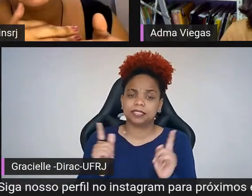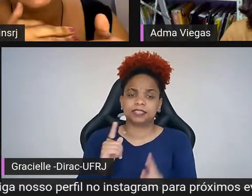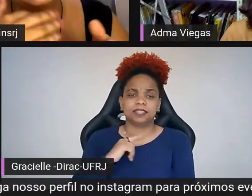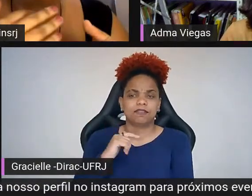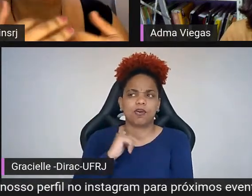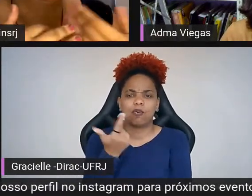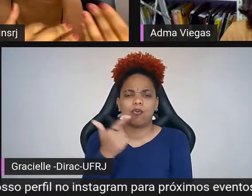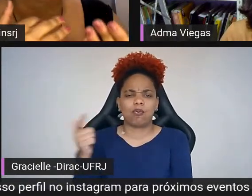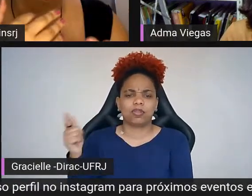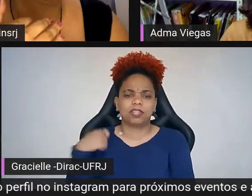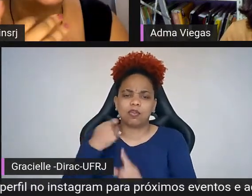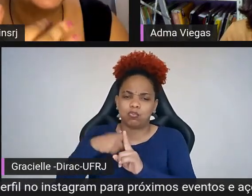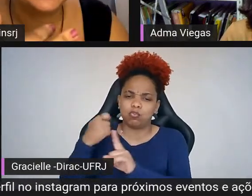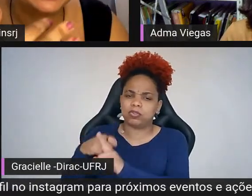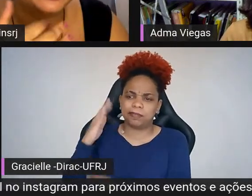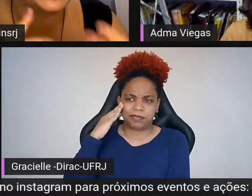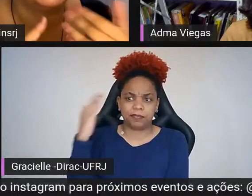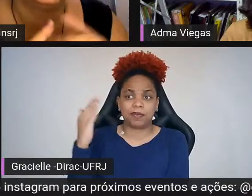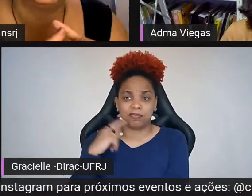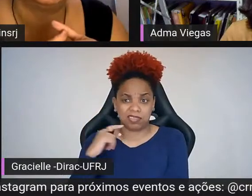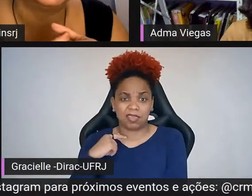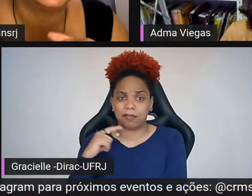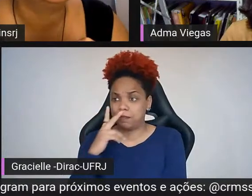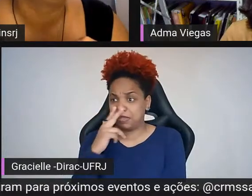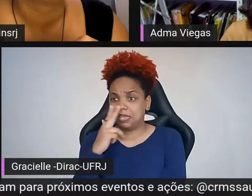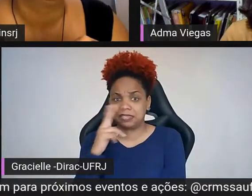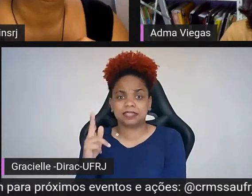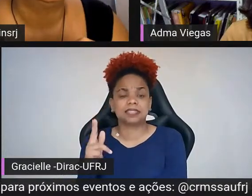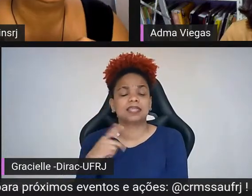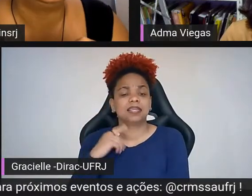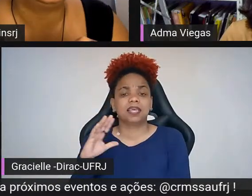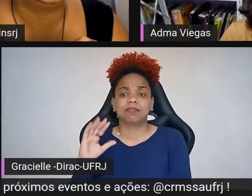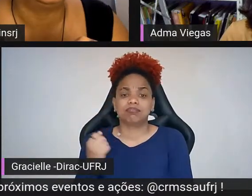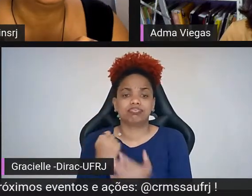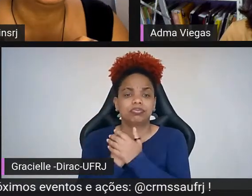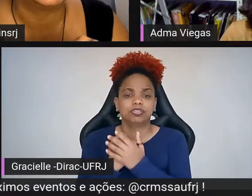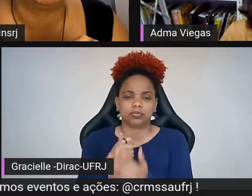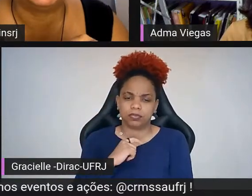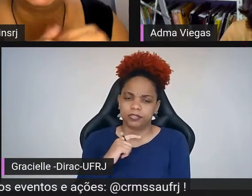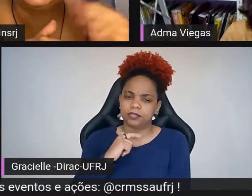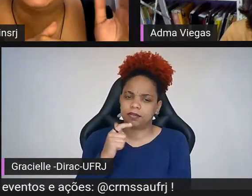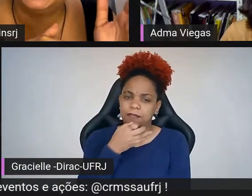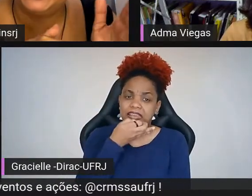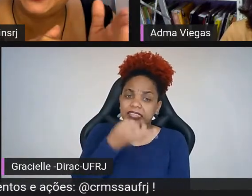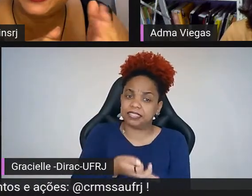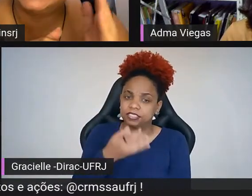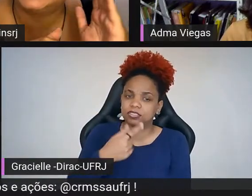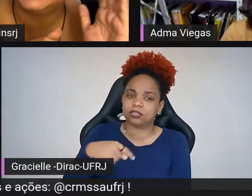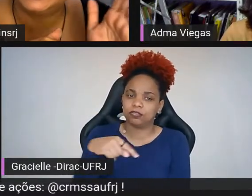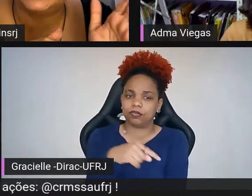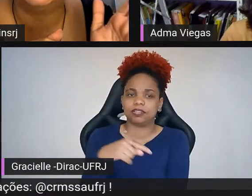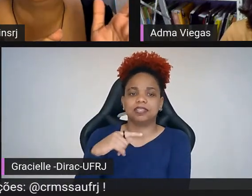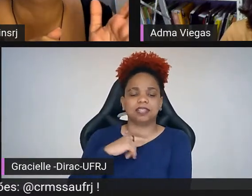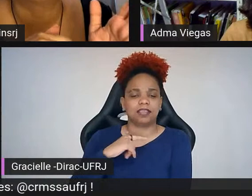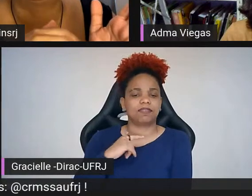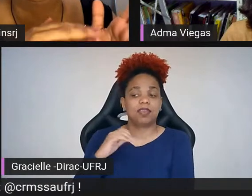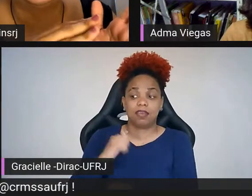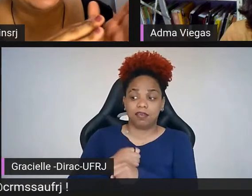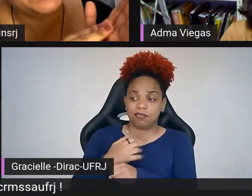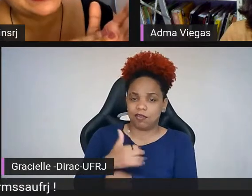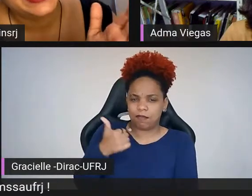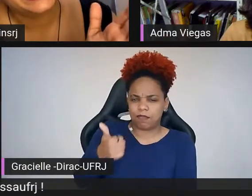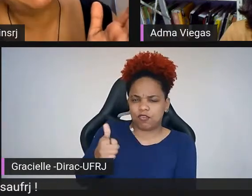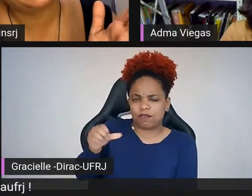lutas fundamentais. Isso é uma crítica histórica que nós fazemos, né? Que vem desde Stonewall lá em 69, nos